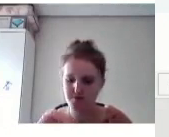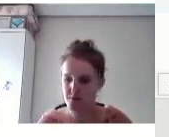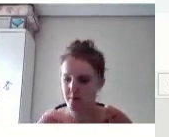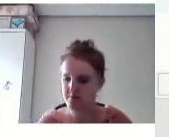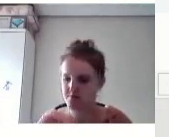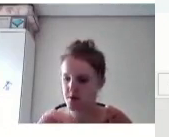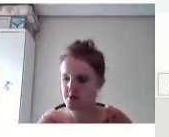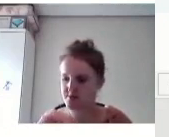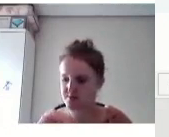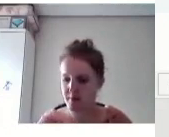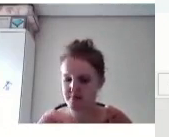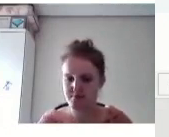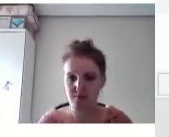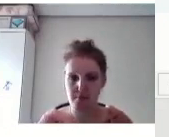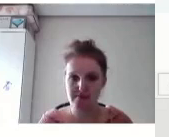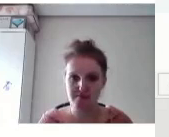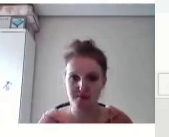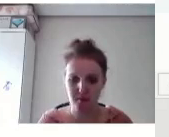onde o momento, né,